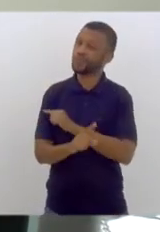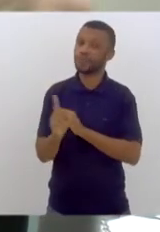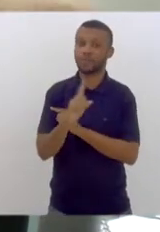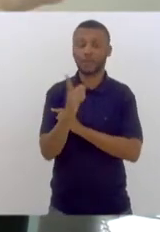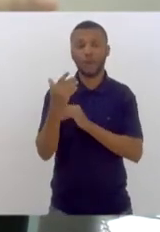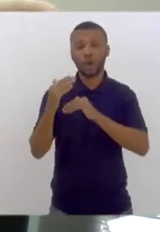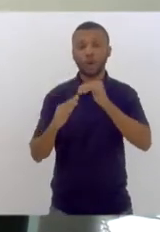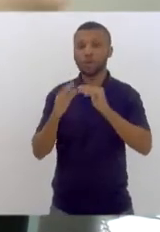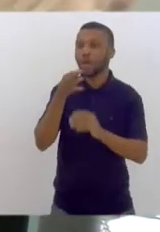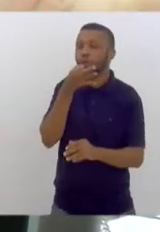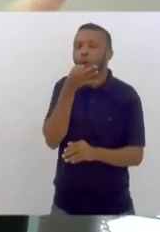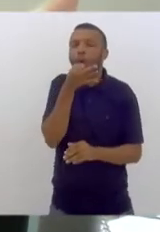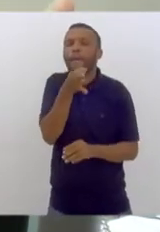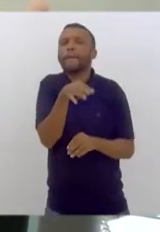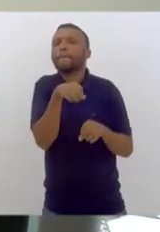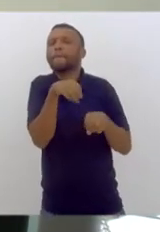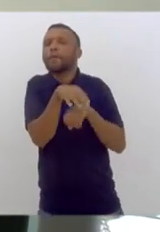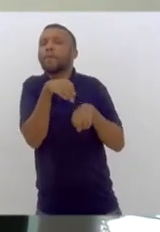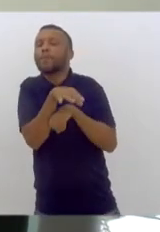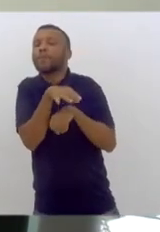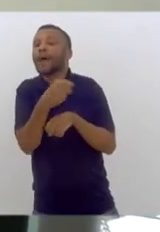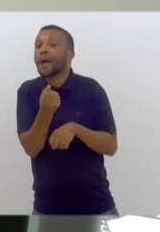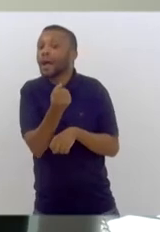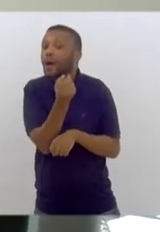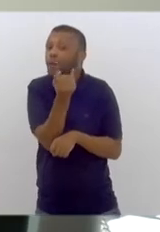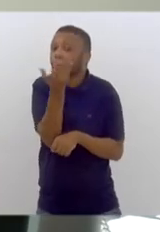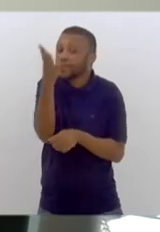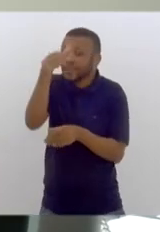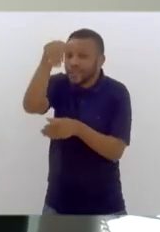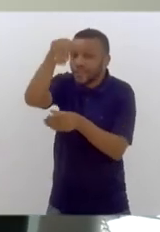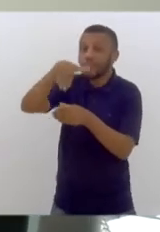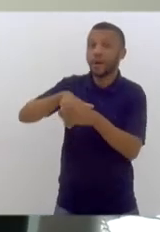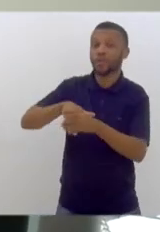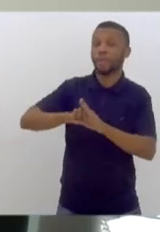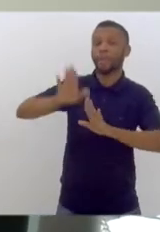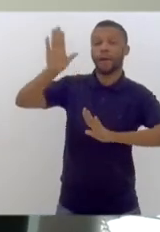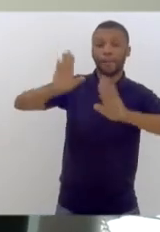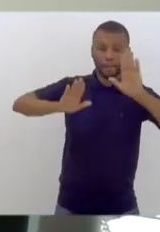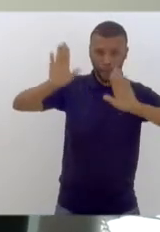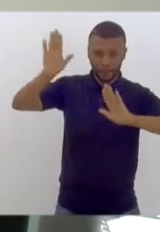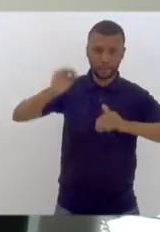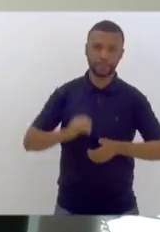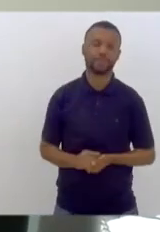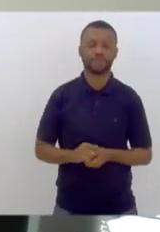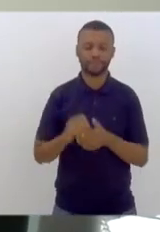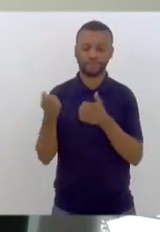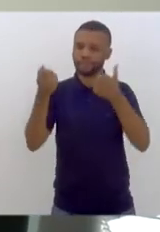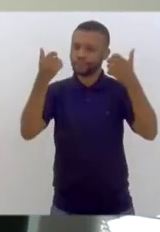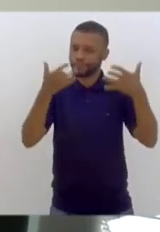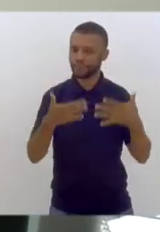do palpite o maior número de votos. Bom, dito isso,